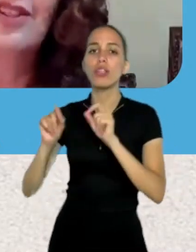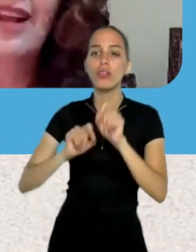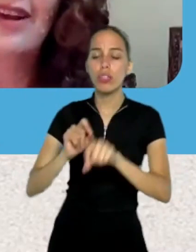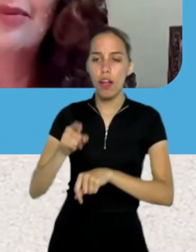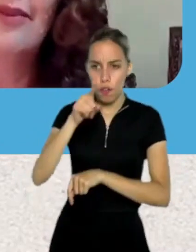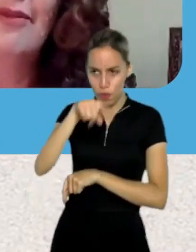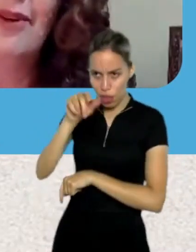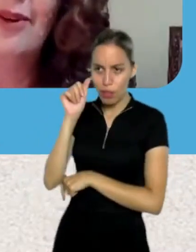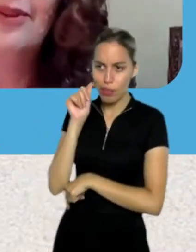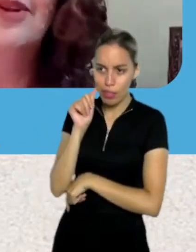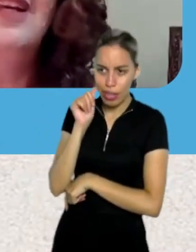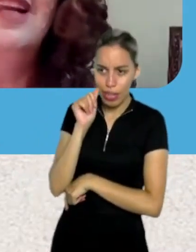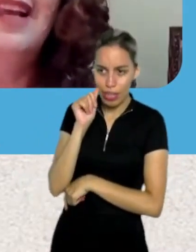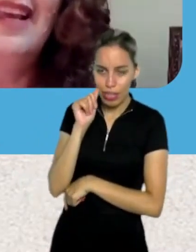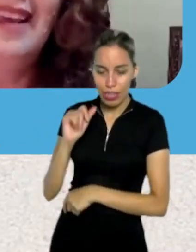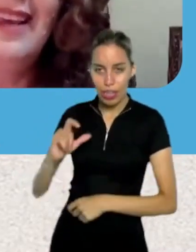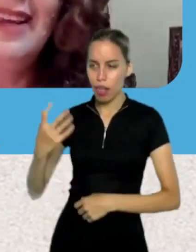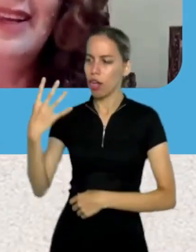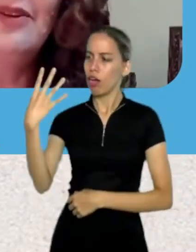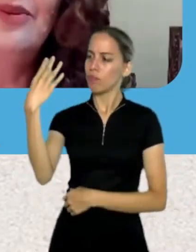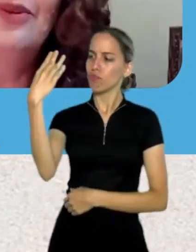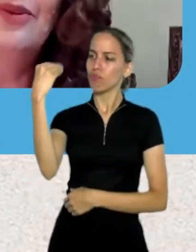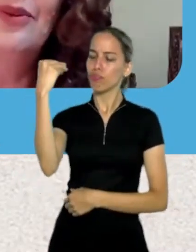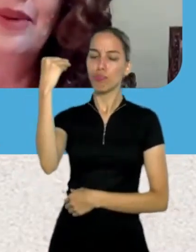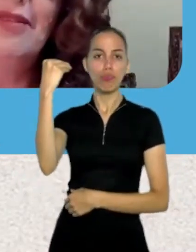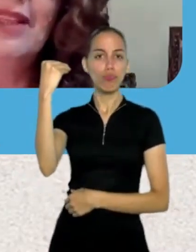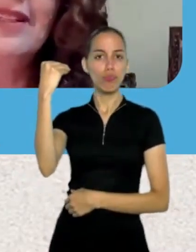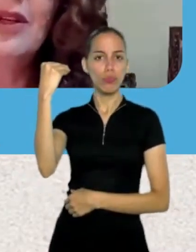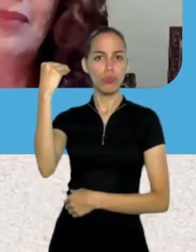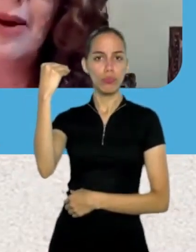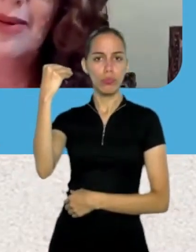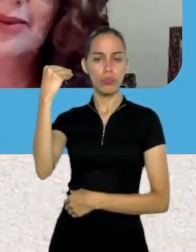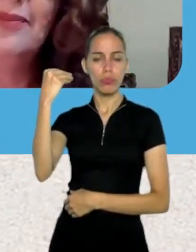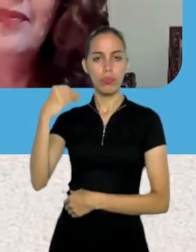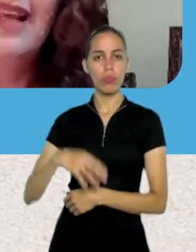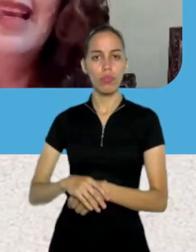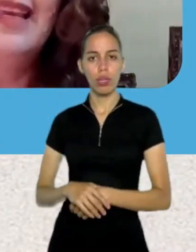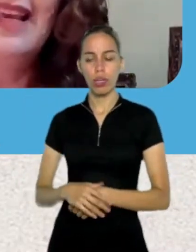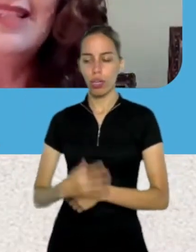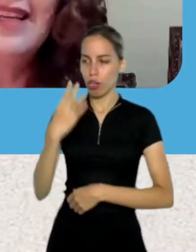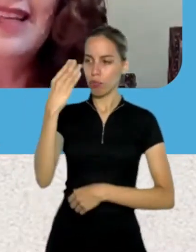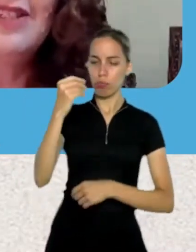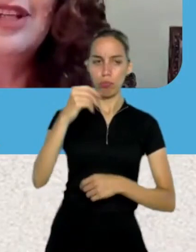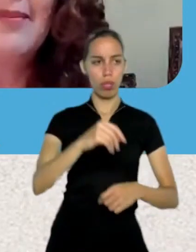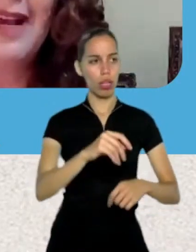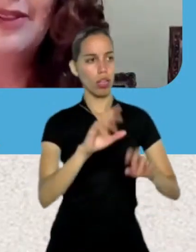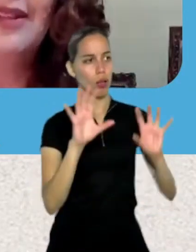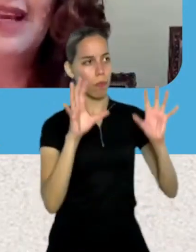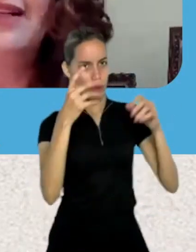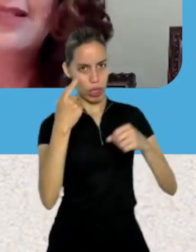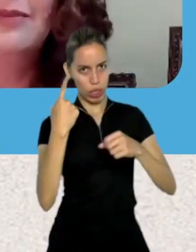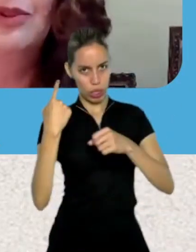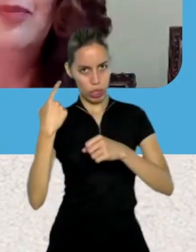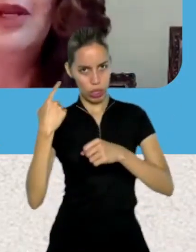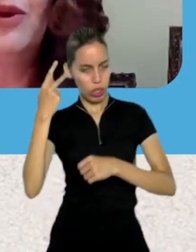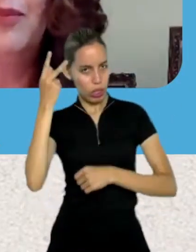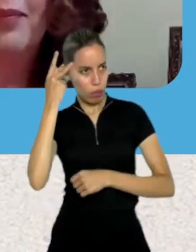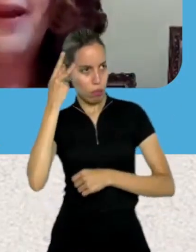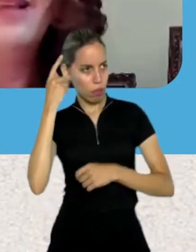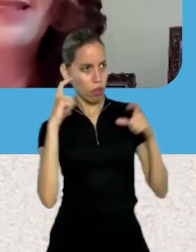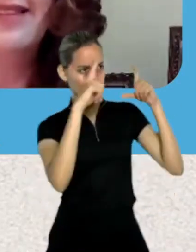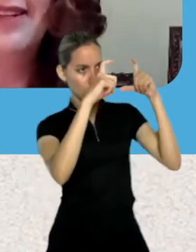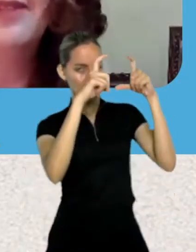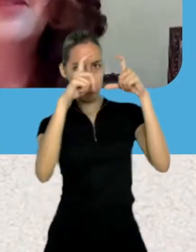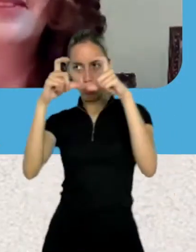escritoras tirarem uma foto num evento em São Paulo. E esse chamado dela se multiplicou